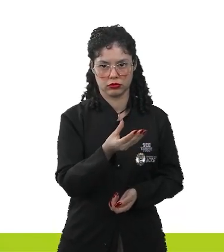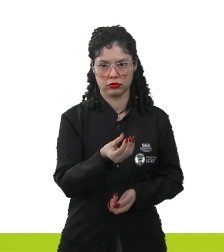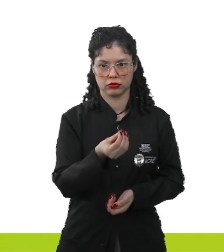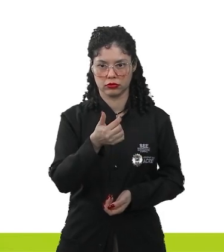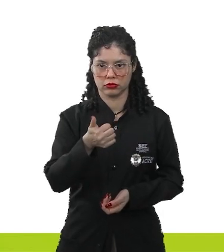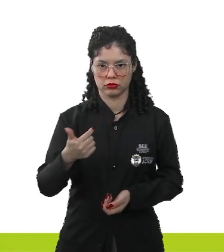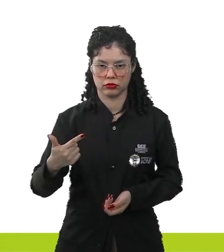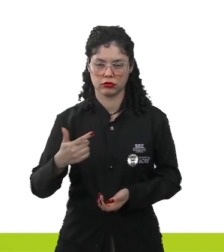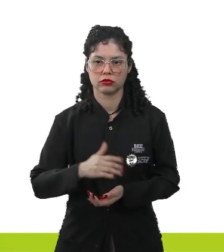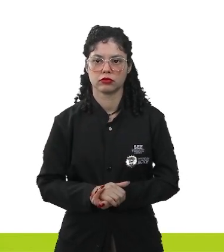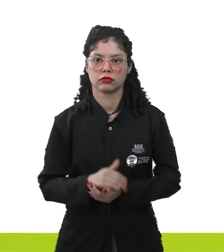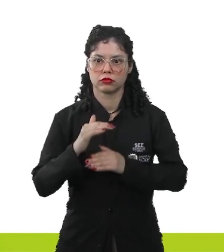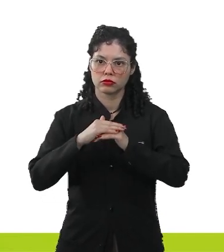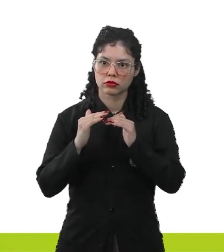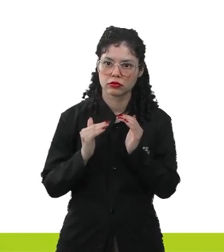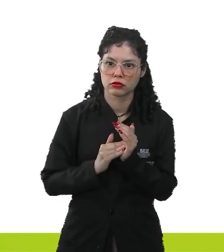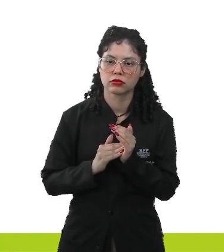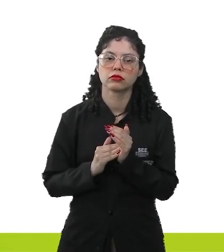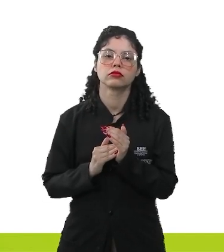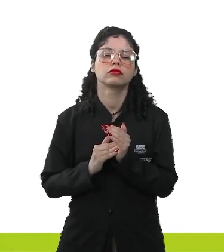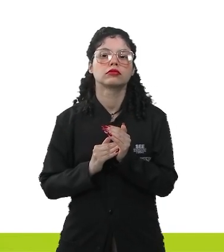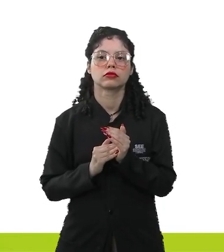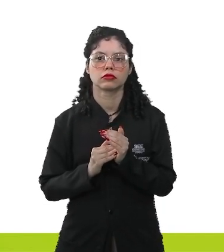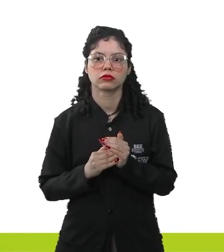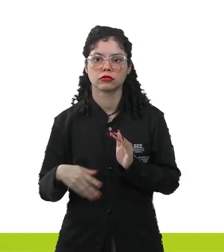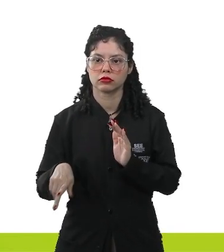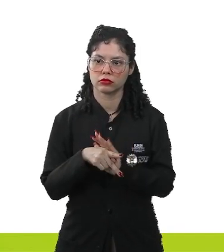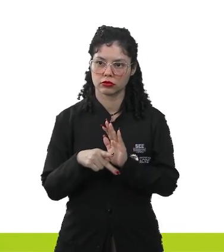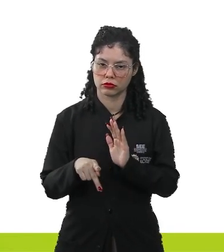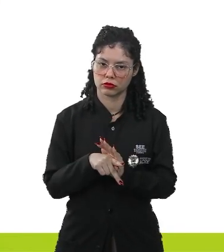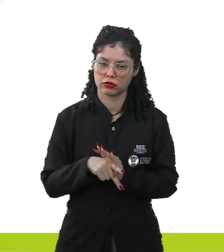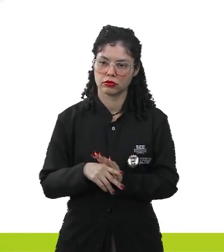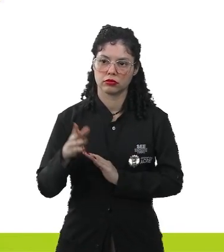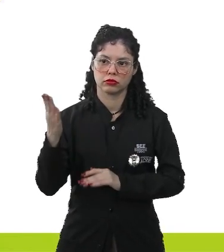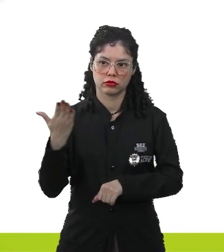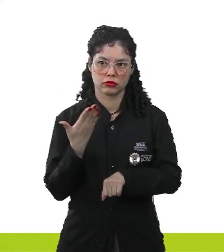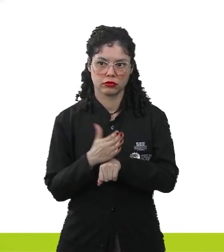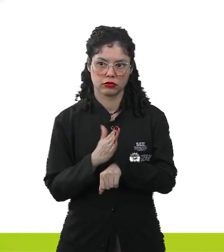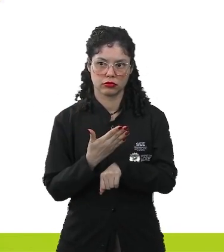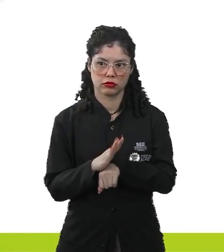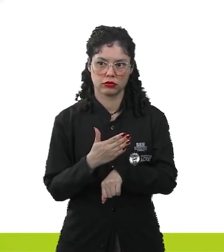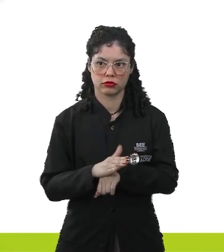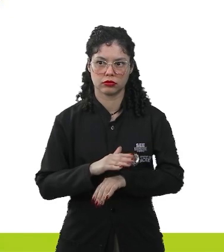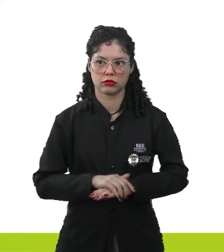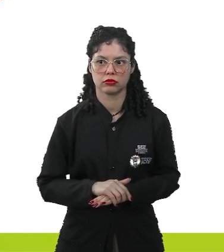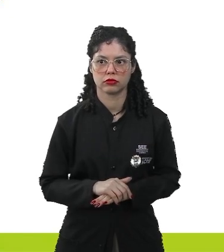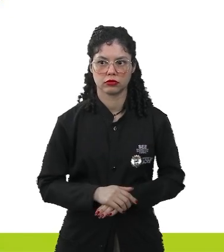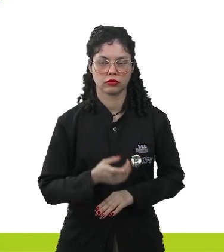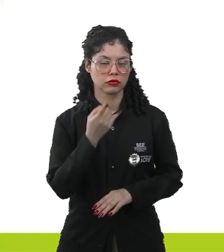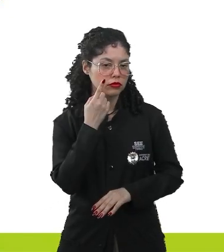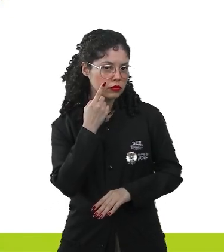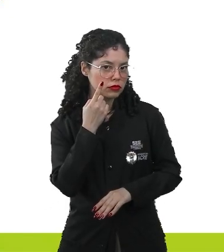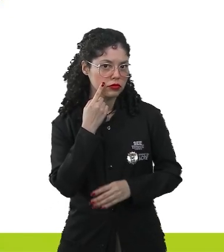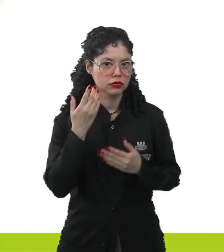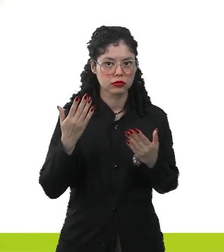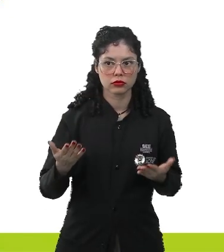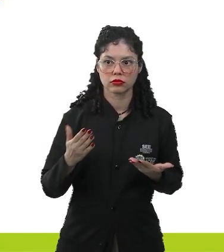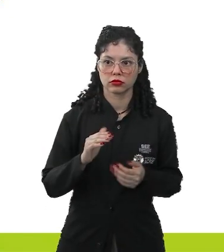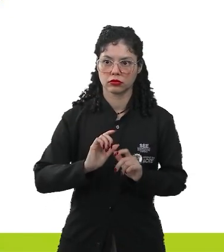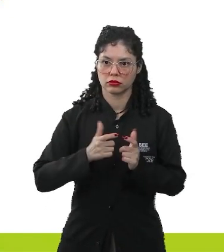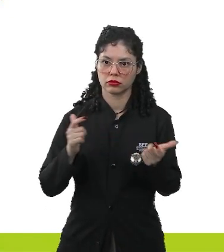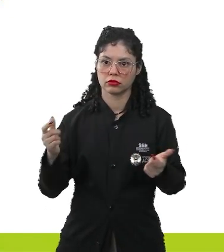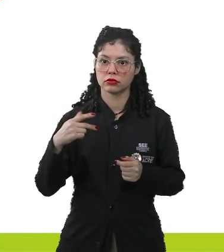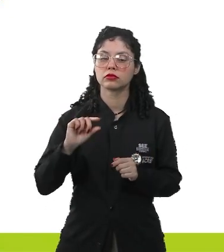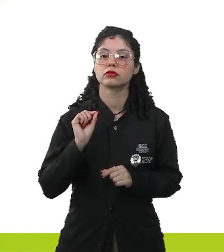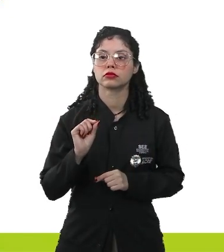1.612. Todos esses são as calorias gastas nessas práticas. E observando aqui, a maior